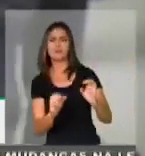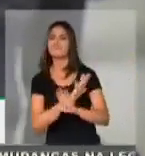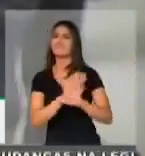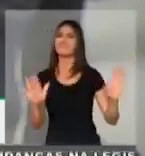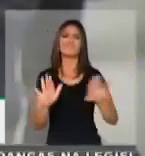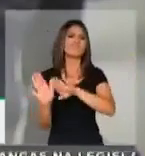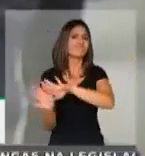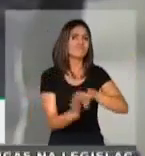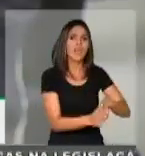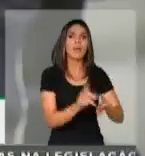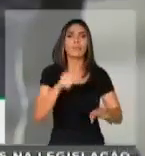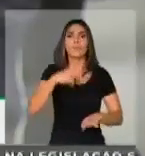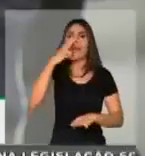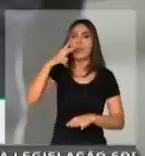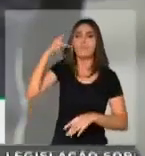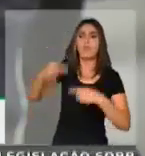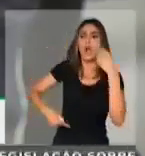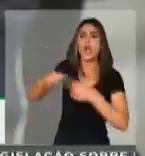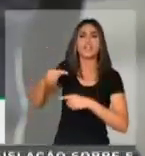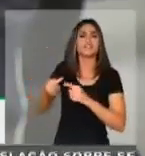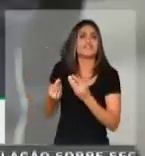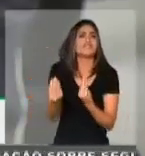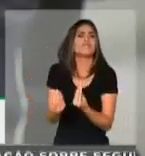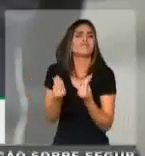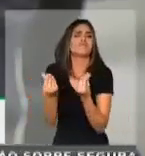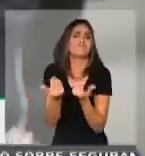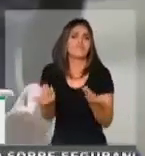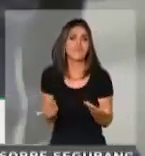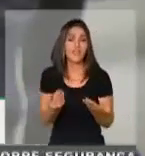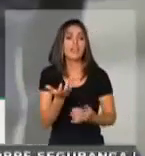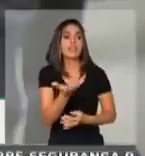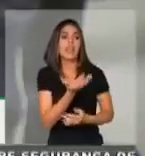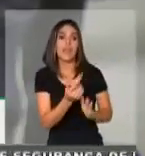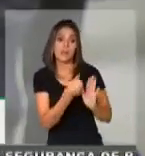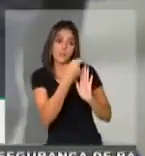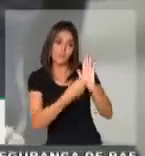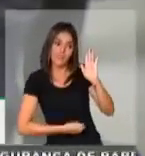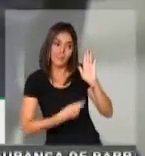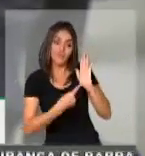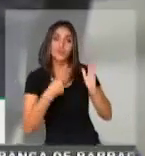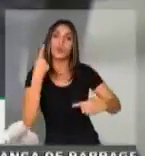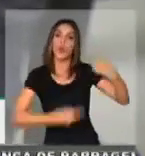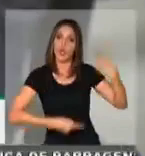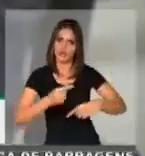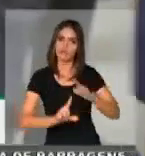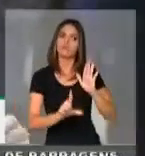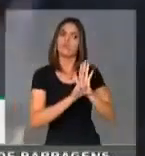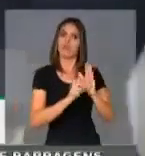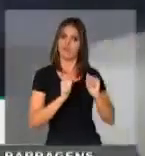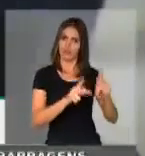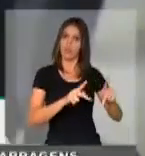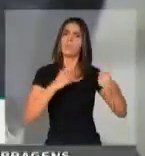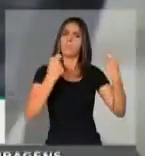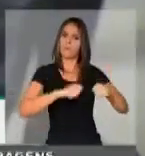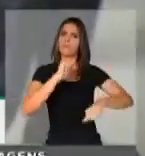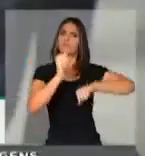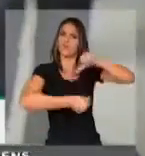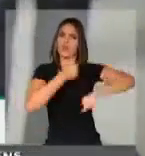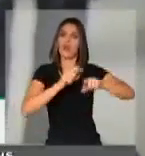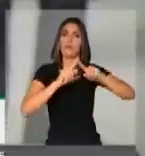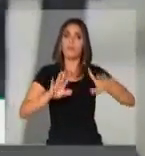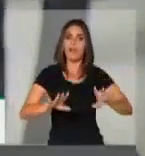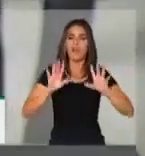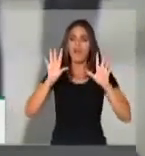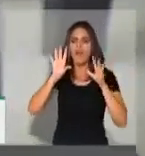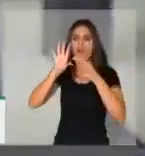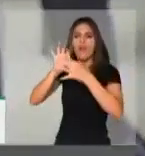tentando criminalizar a política, mas sim a discussão do conteúdo, de fazer uma reforma, mas fazê-la com a preocupação social da